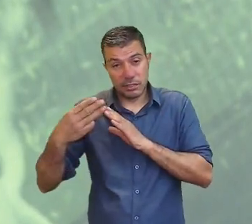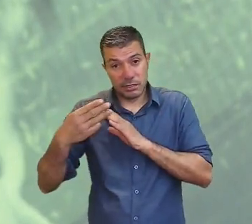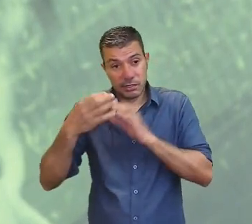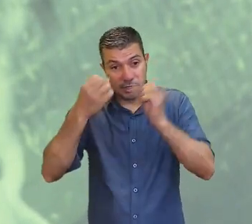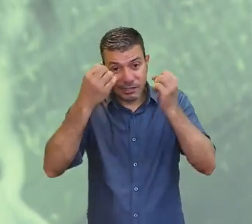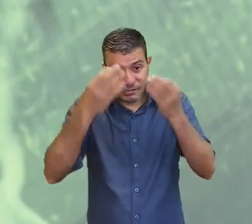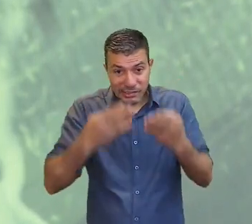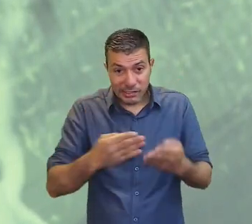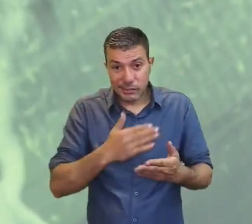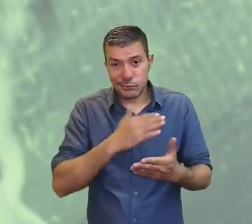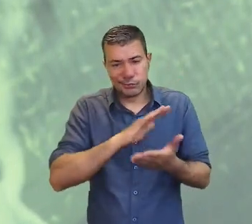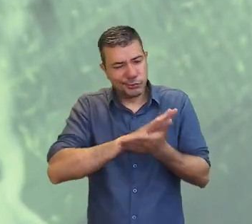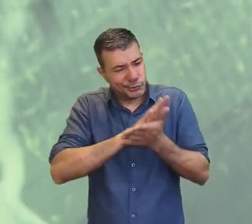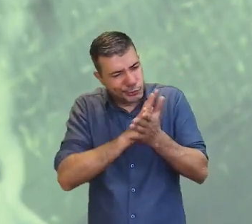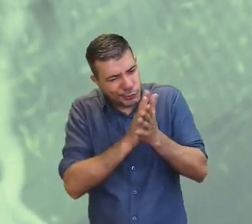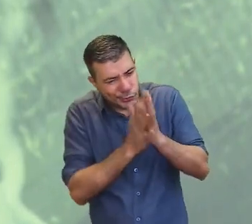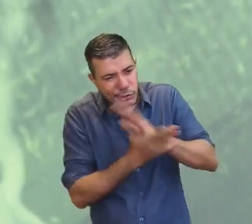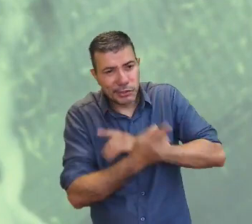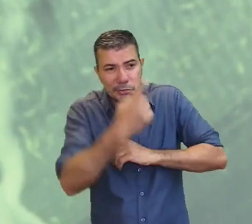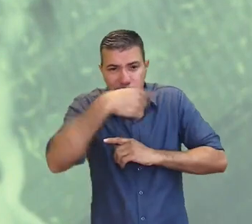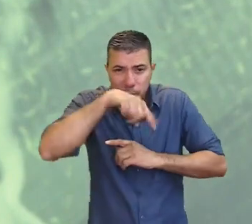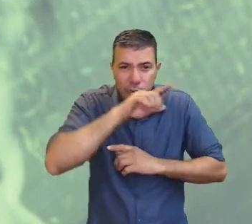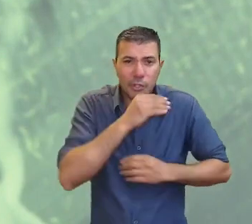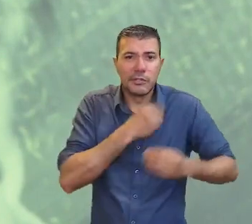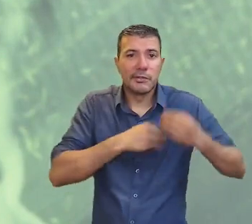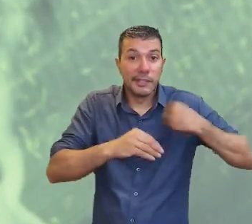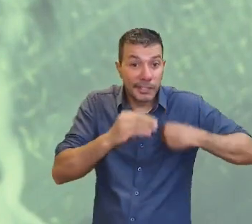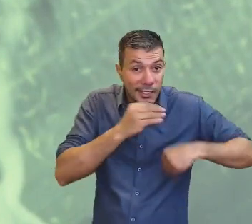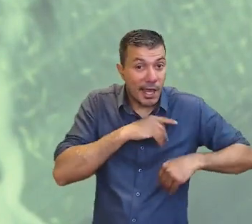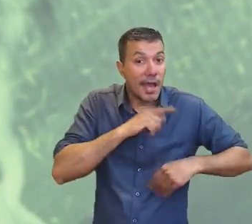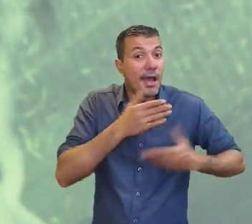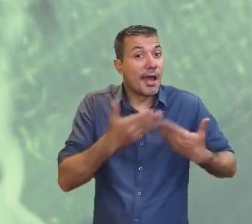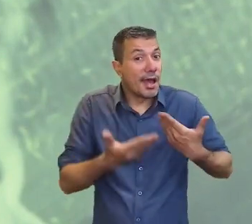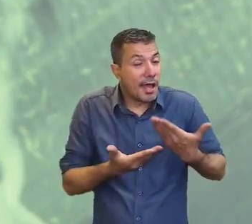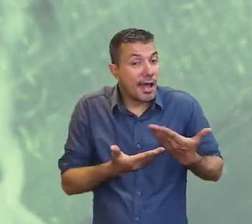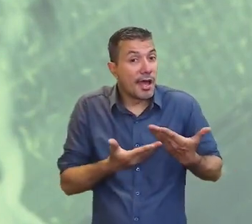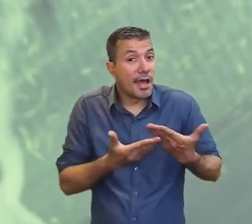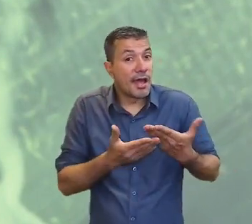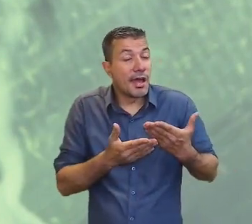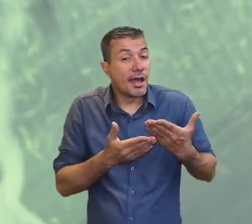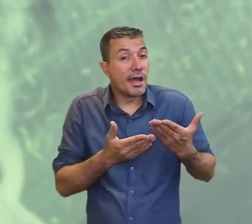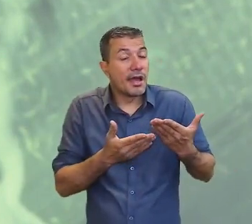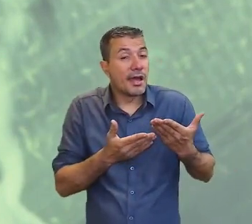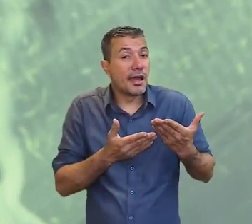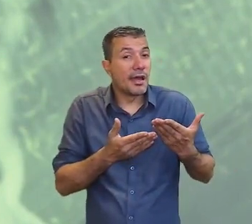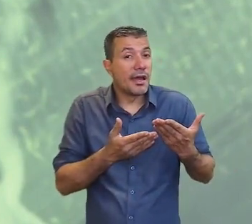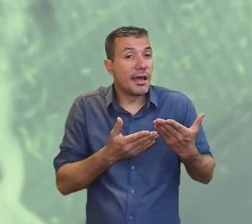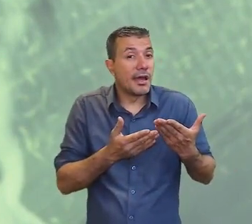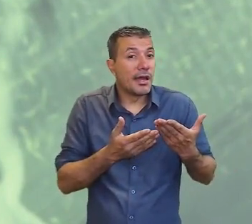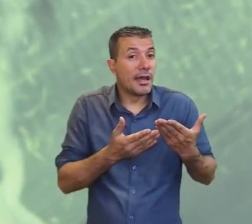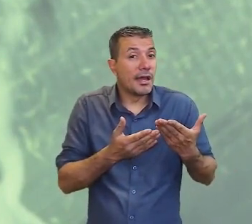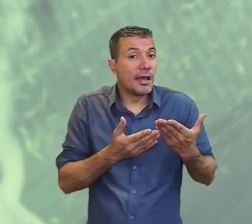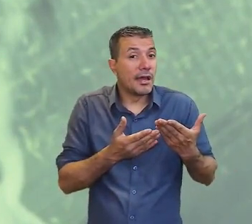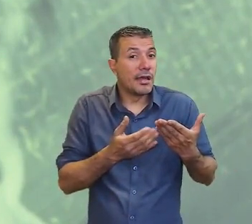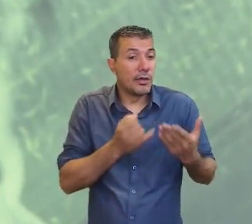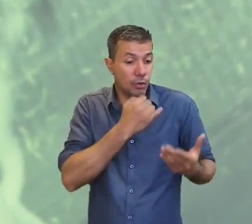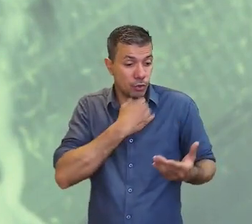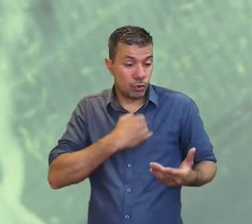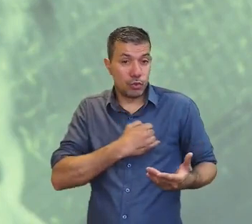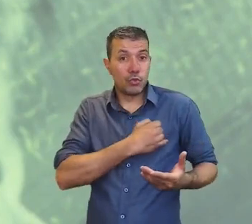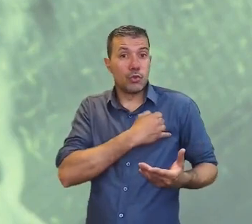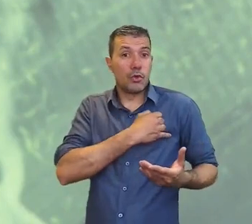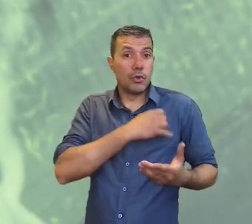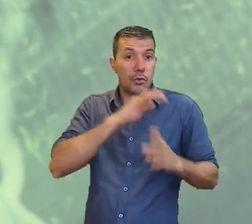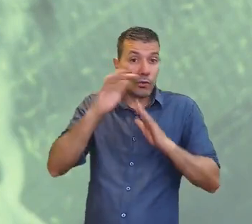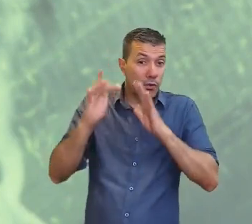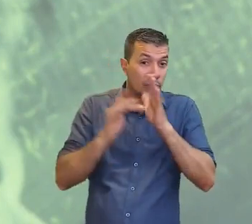que ele seria moído pelos nossos pecados. Nós vamos ver isso também no livro de o Evangelho de João,